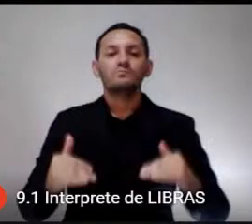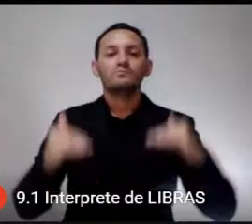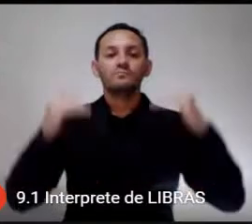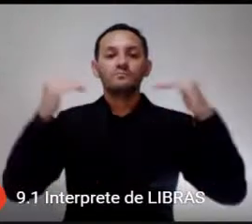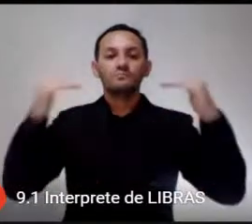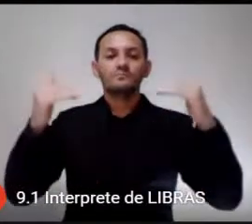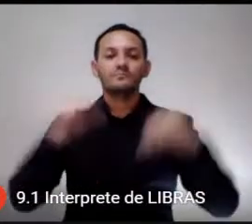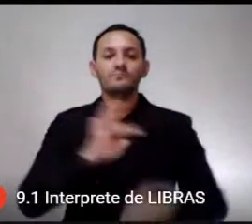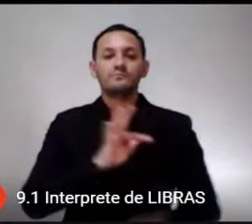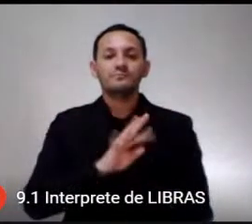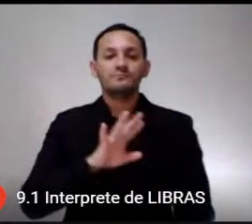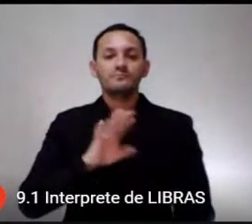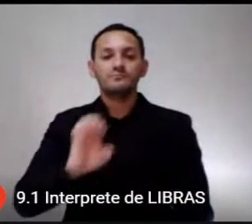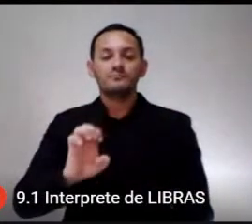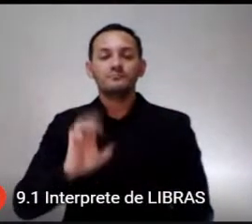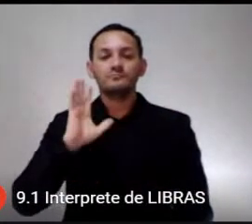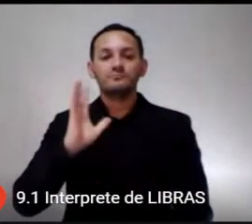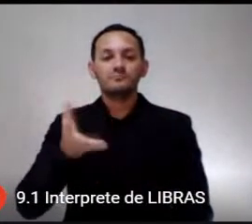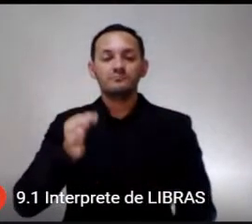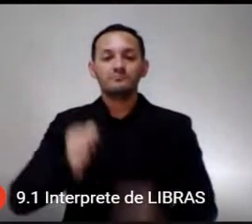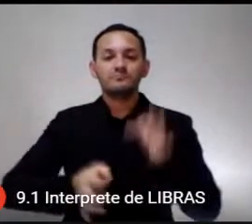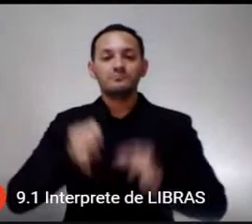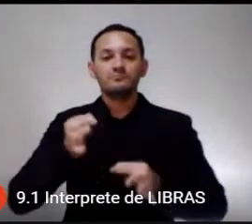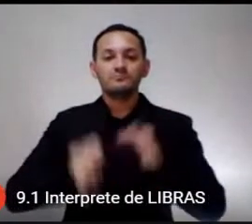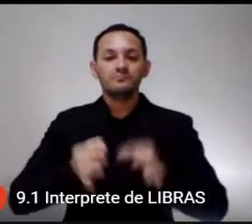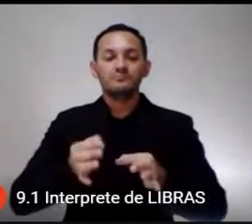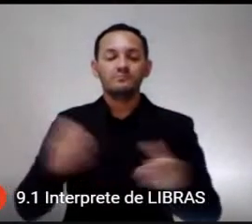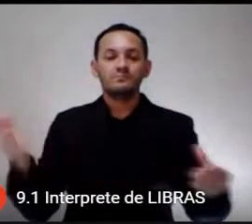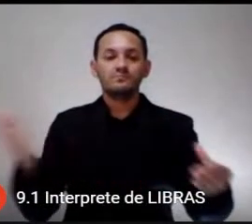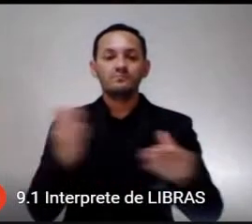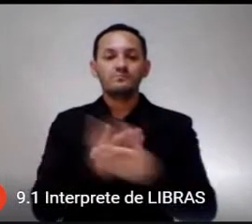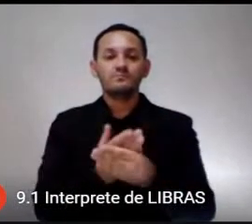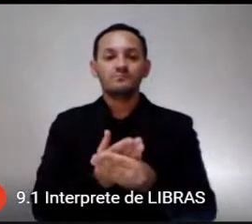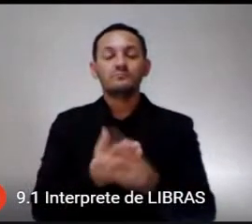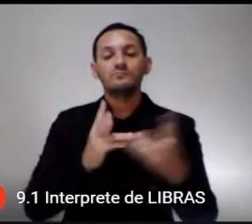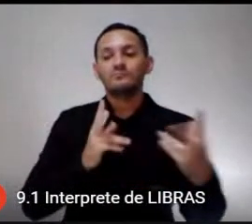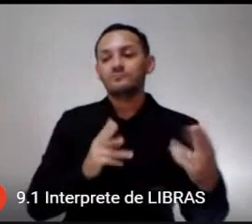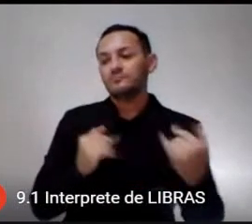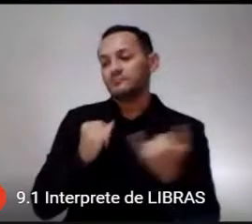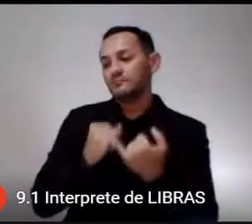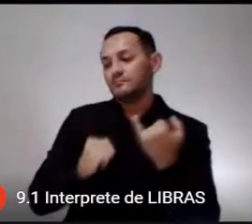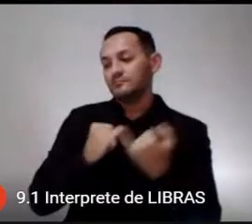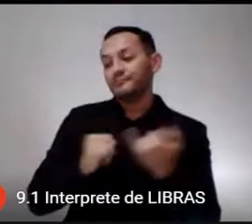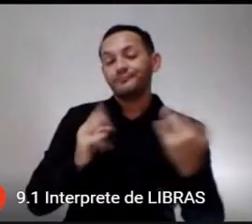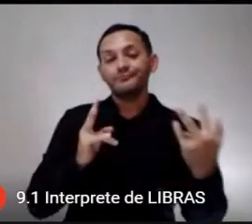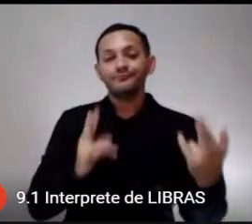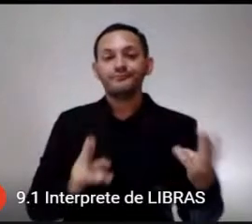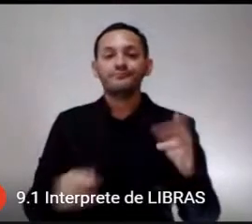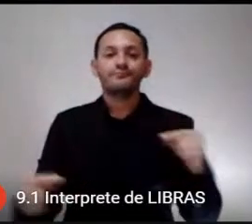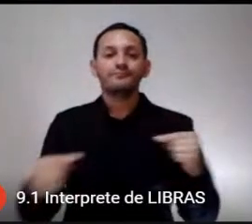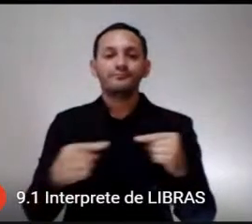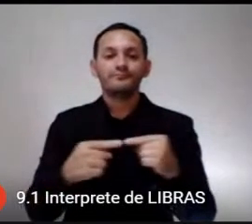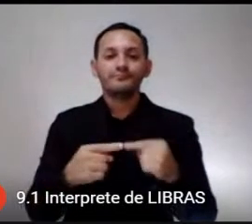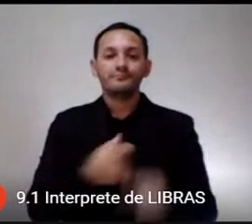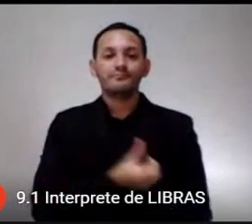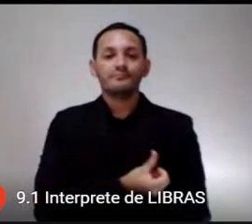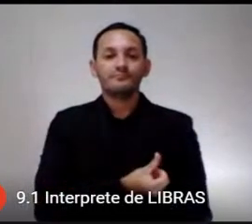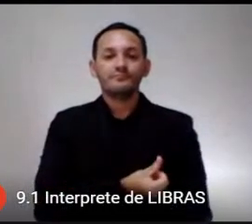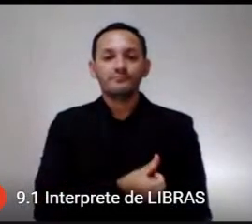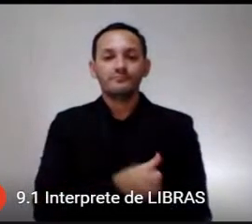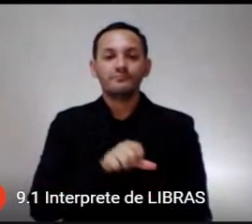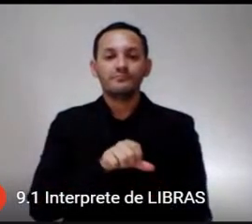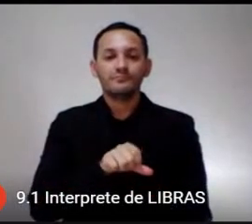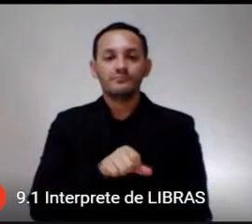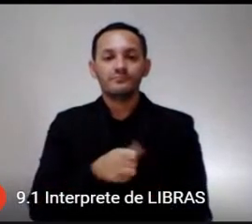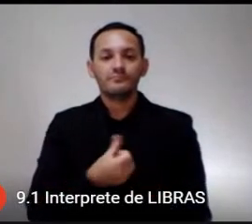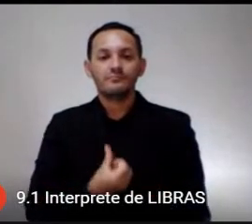fixou o entendimento nesse processo aqui, o mesmo entendimento que o entendimento da lei 6.996, lá no artigo 7, que fala,